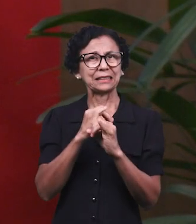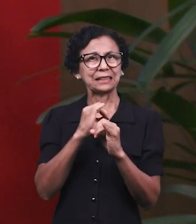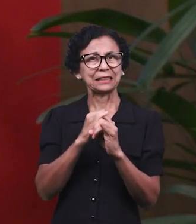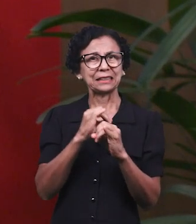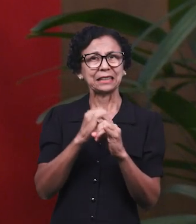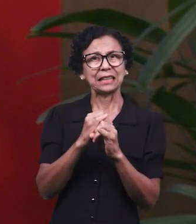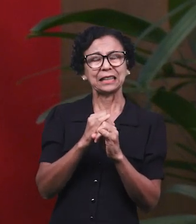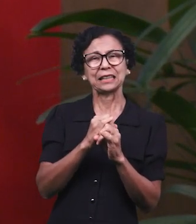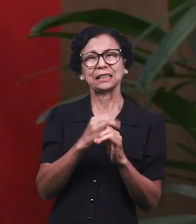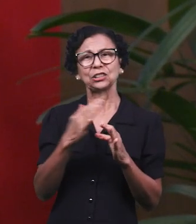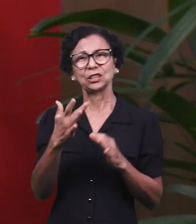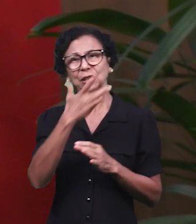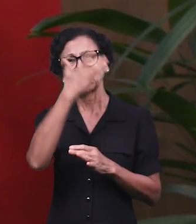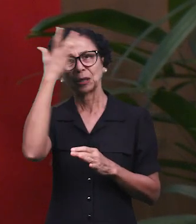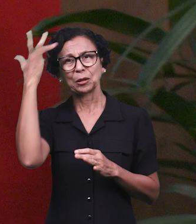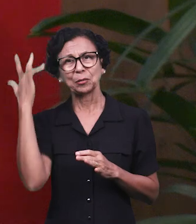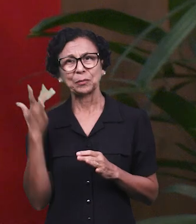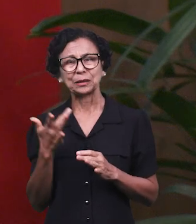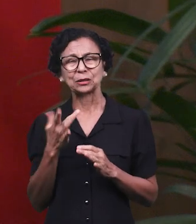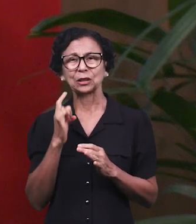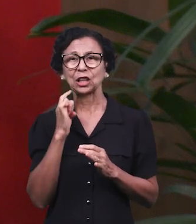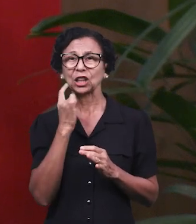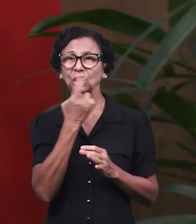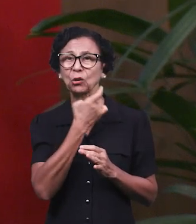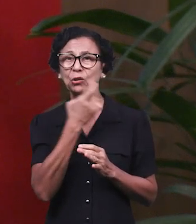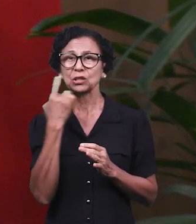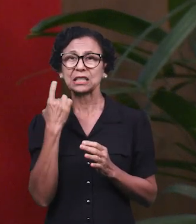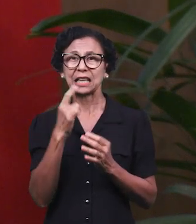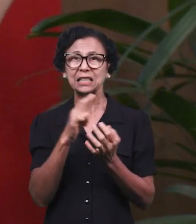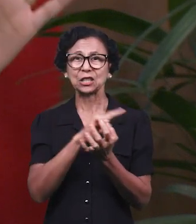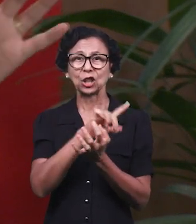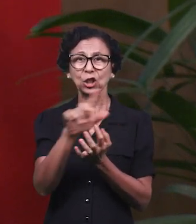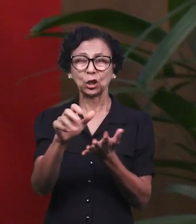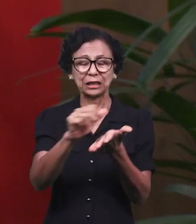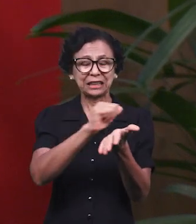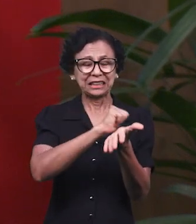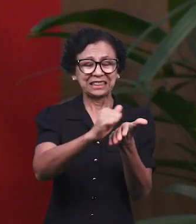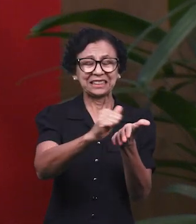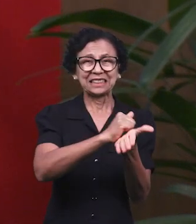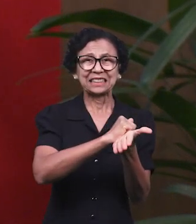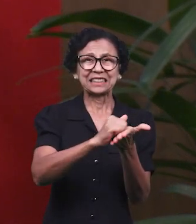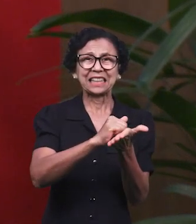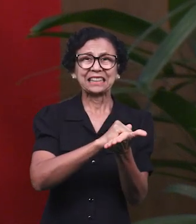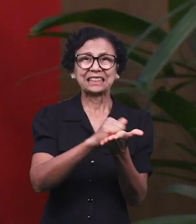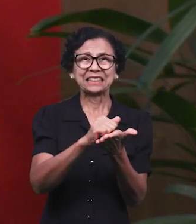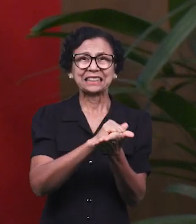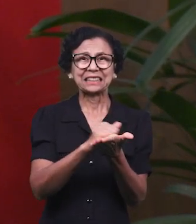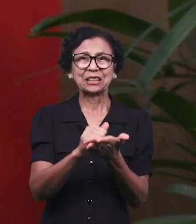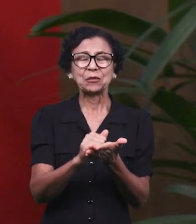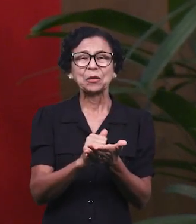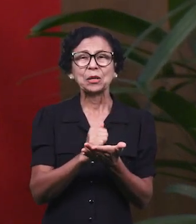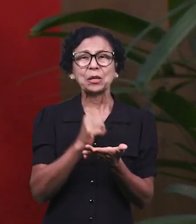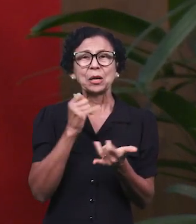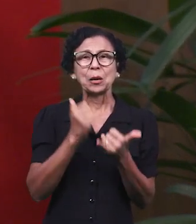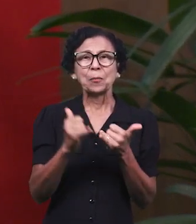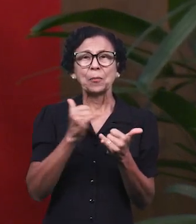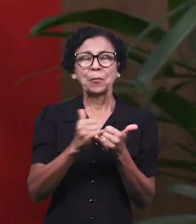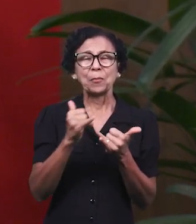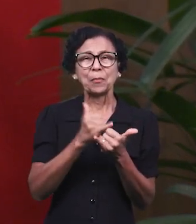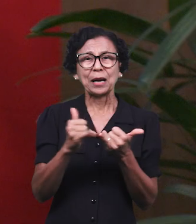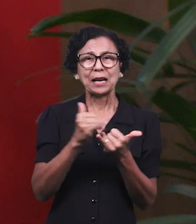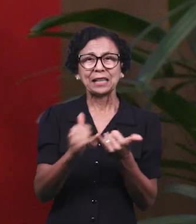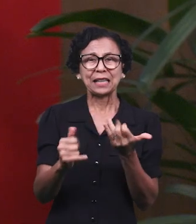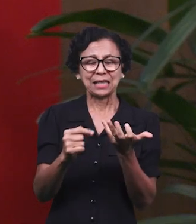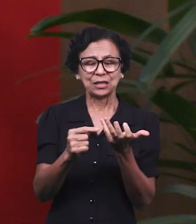na internet o caso em que o paciente tem que desgastar todos os dentes. Eles usam até um termo que é como se fosse dentinhos de